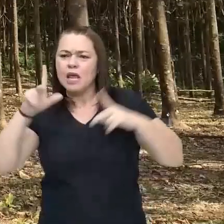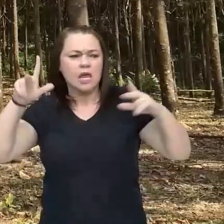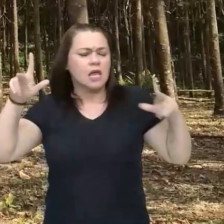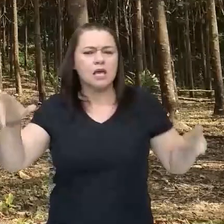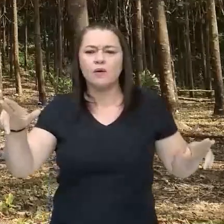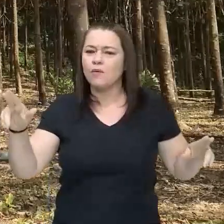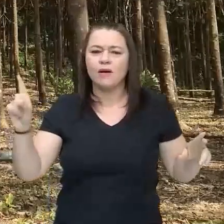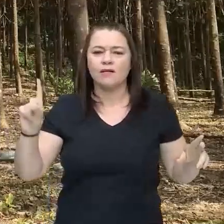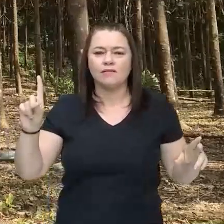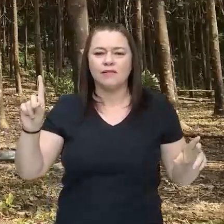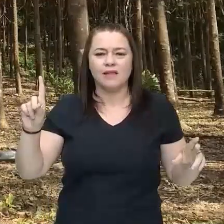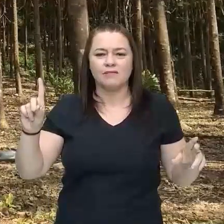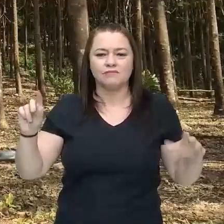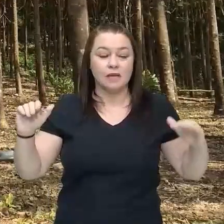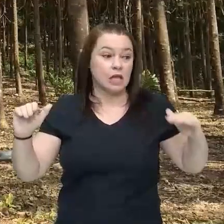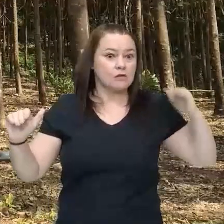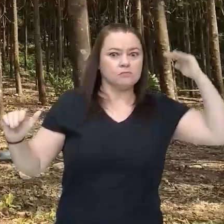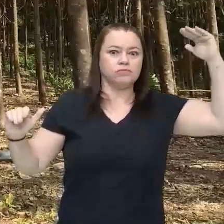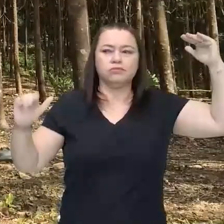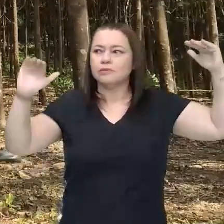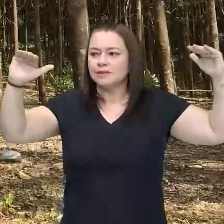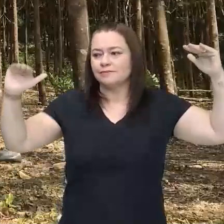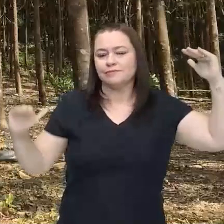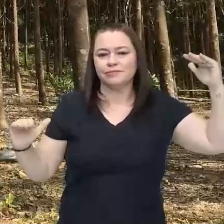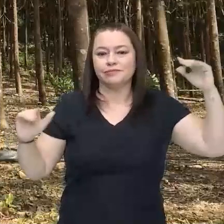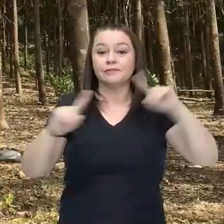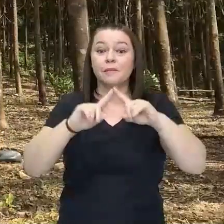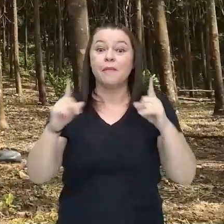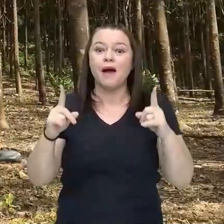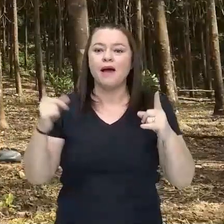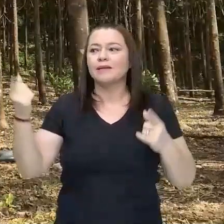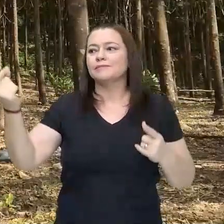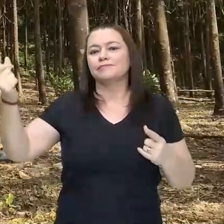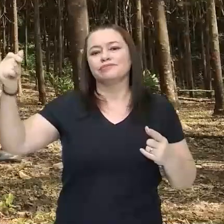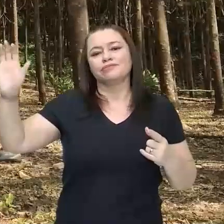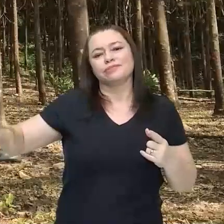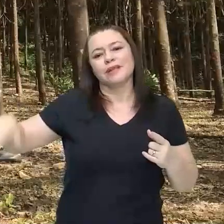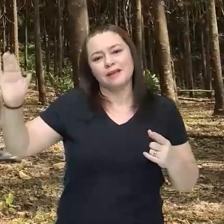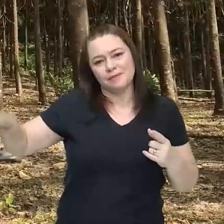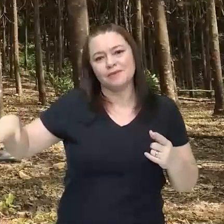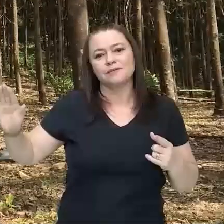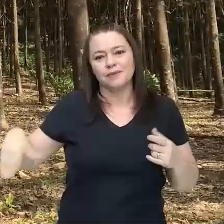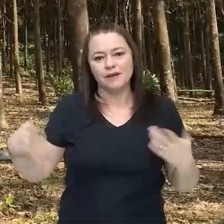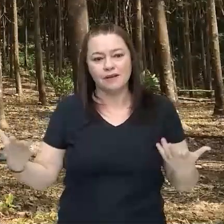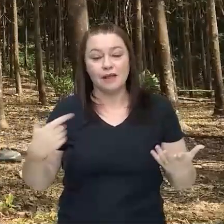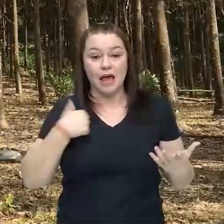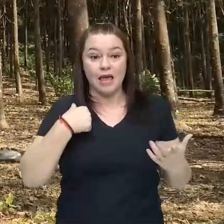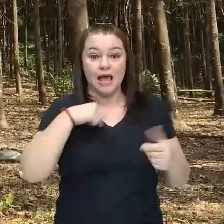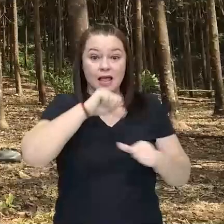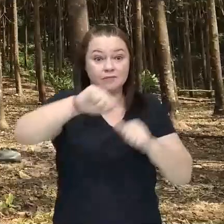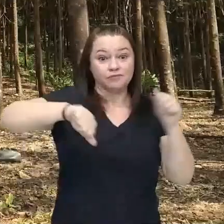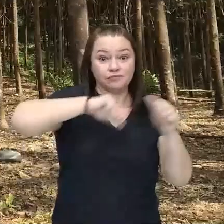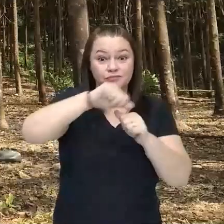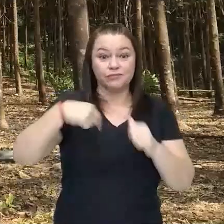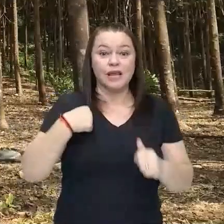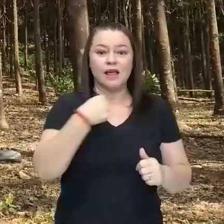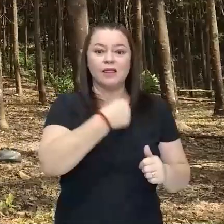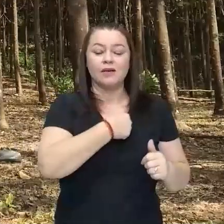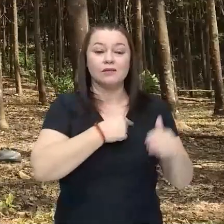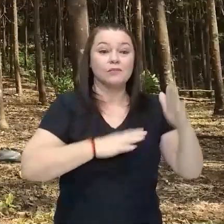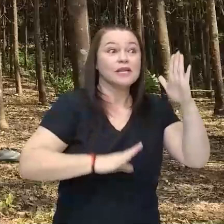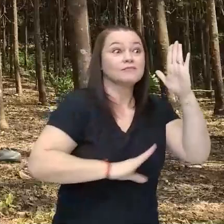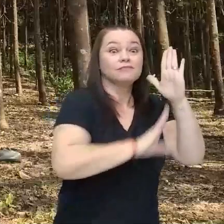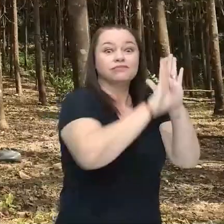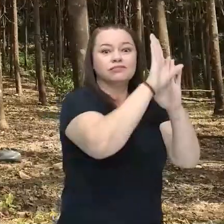não importava. O que importava é que era mais em conta. E com isso a nossa economia, que olha como o gráfico mostra aí, nossa economia que estava no ápice,